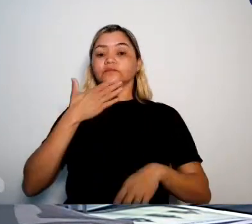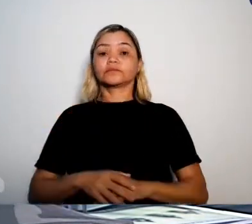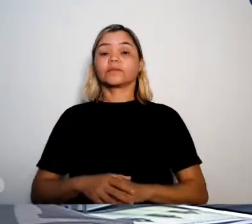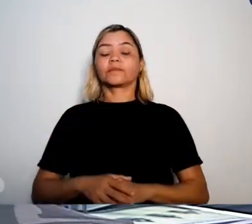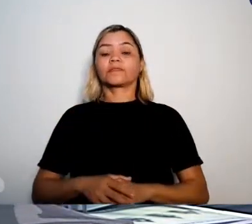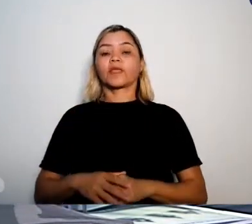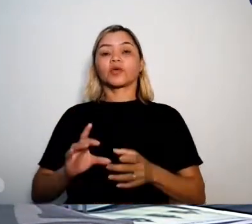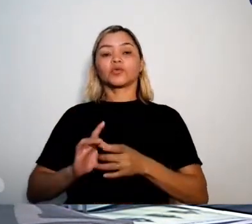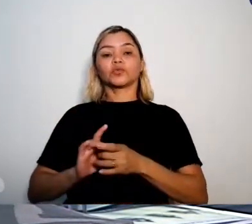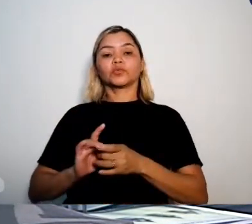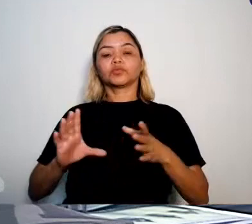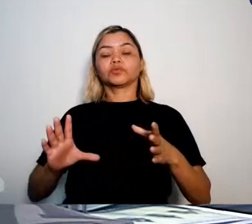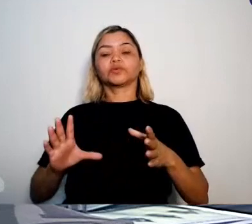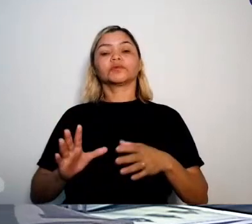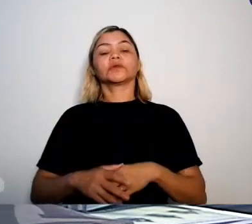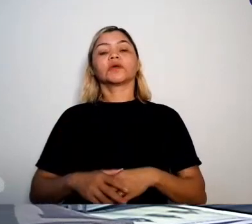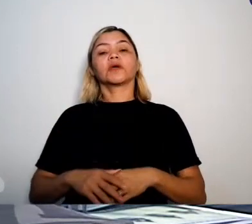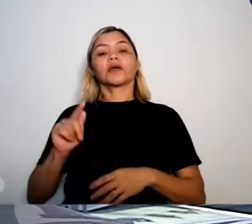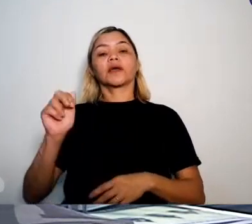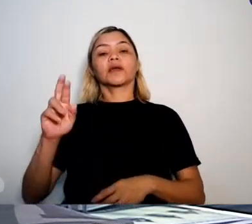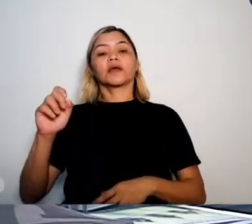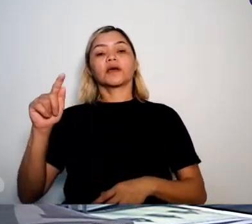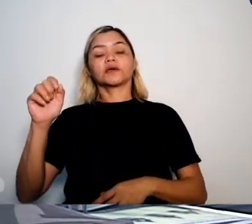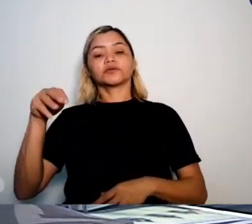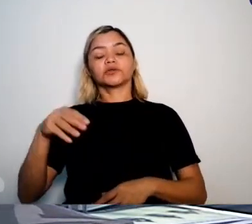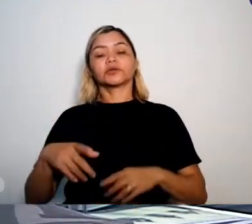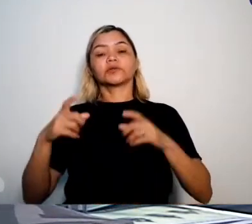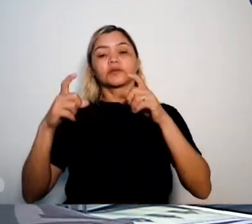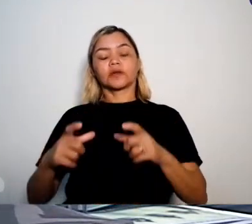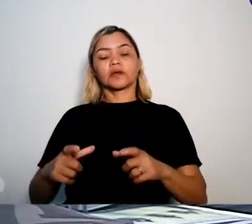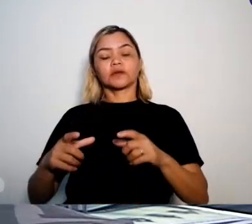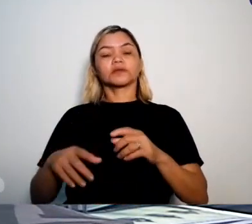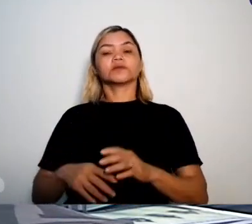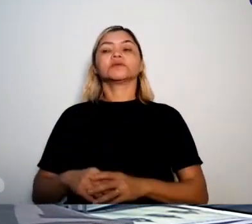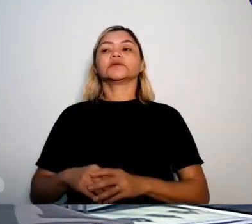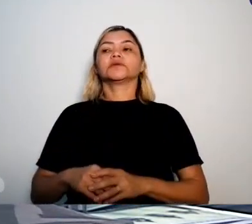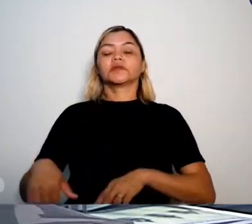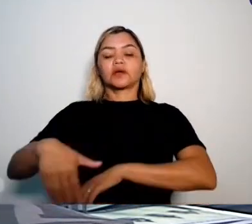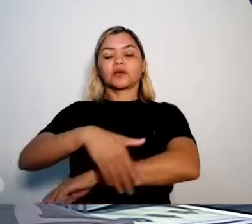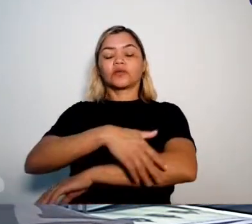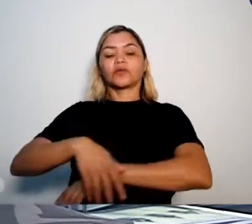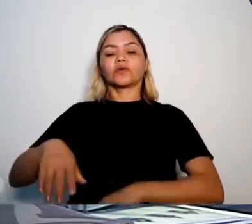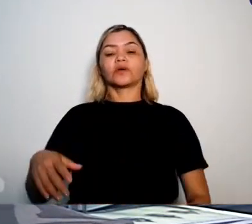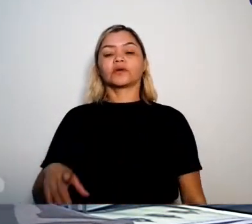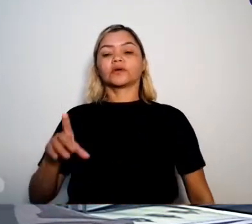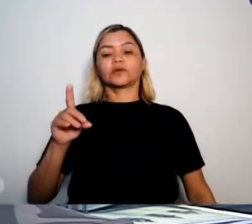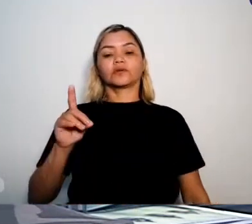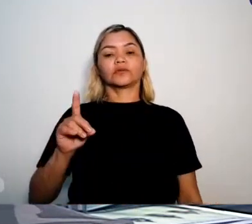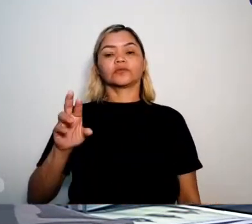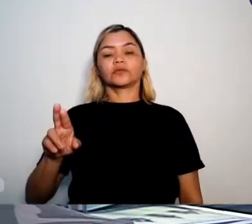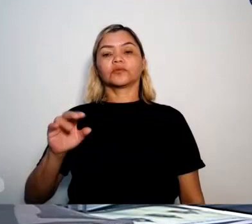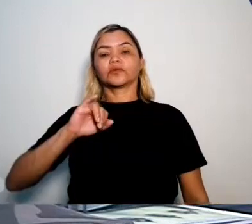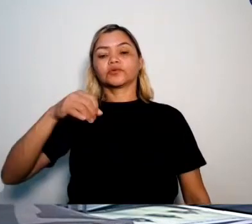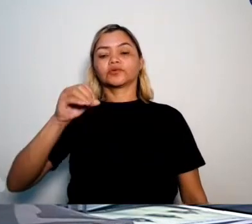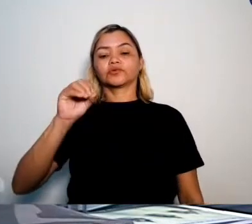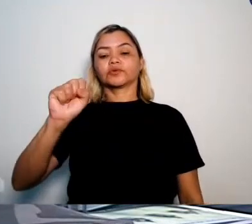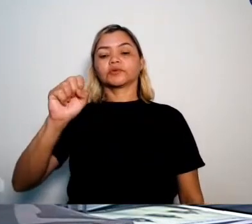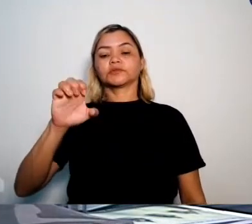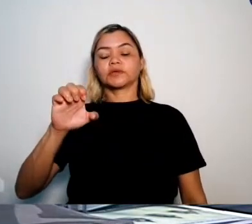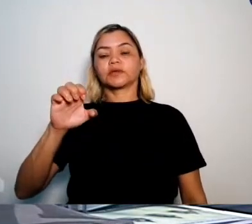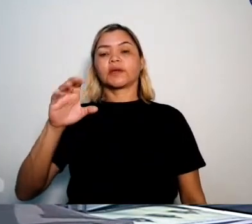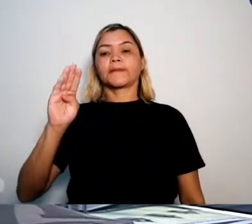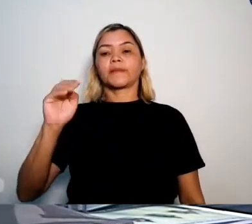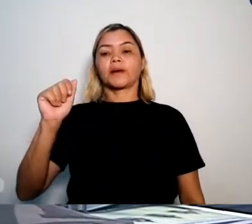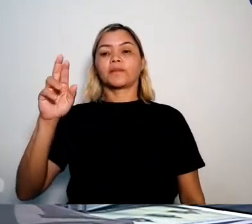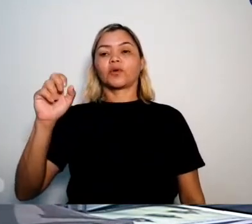desbloqueio das garagens do imóvel localizado na rua Doutor José Barbosa de Barros,